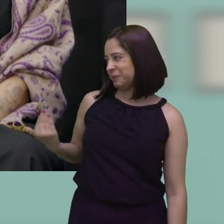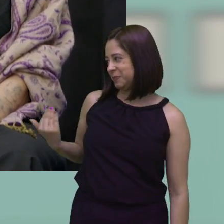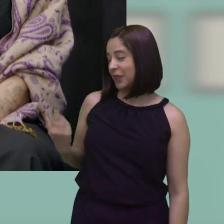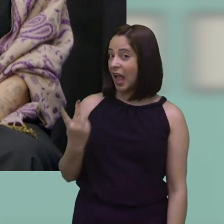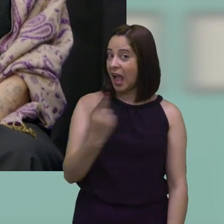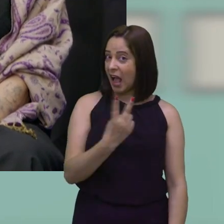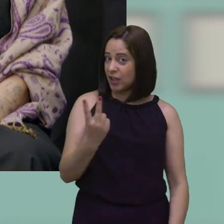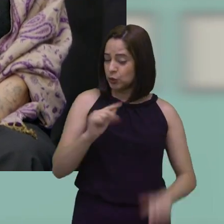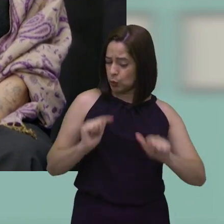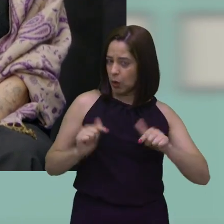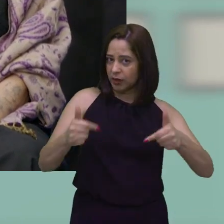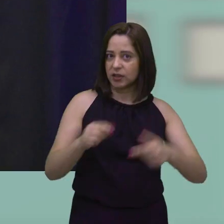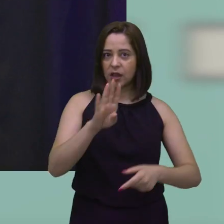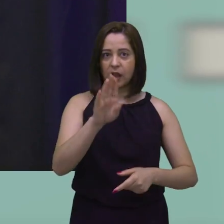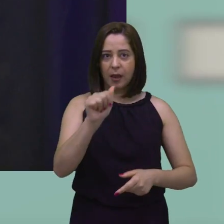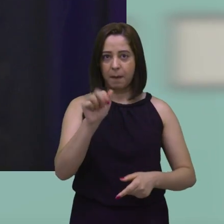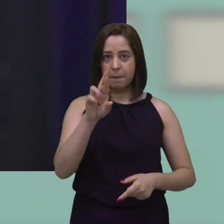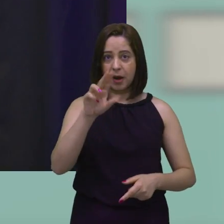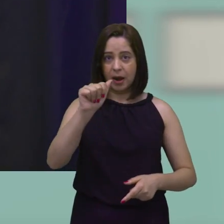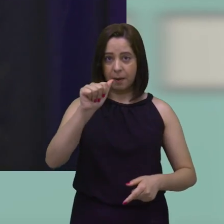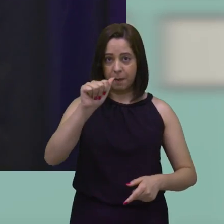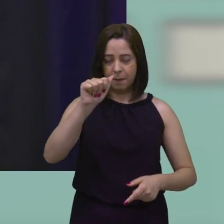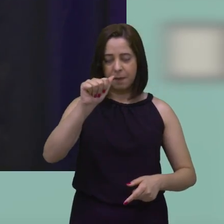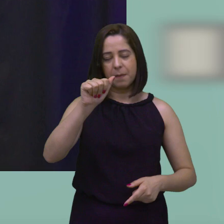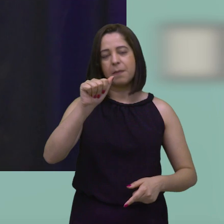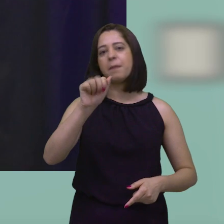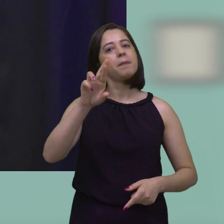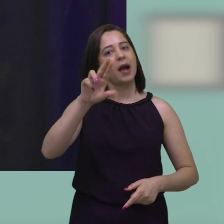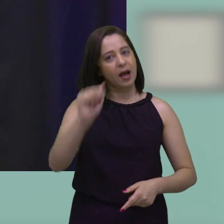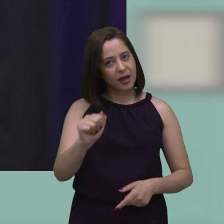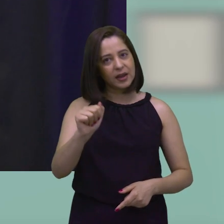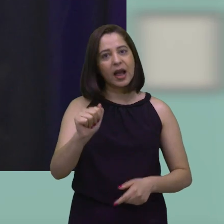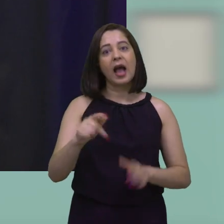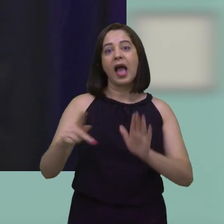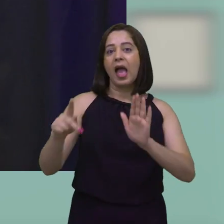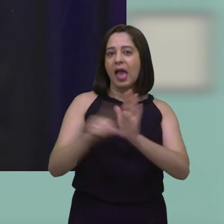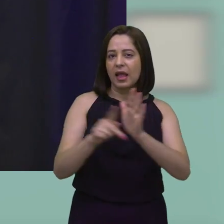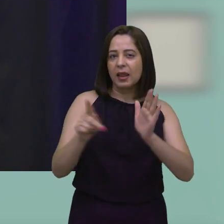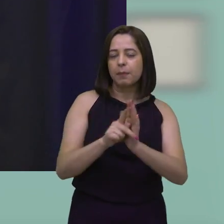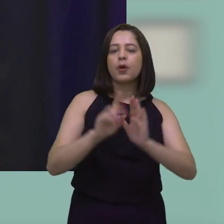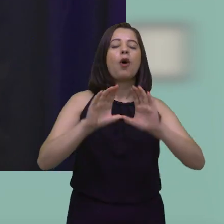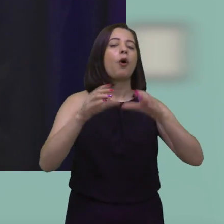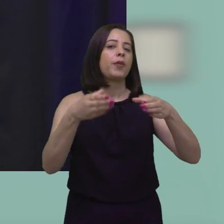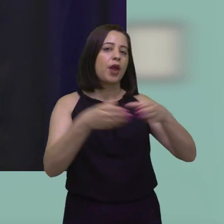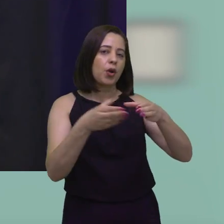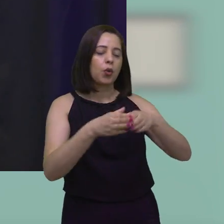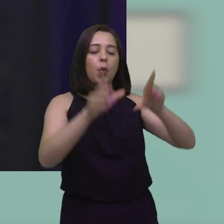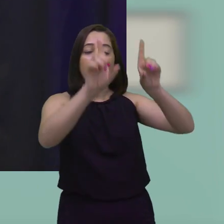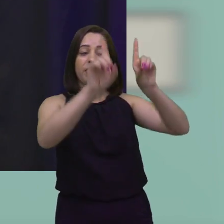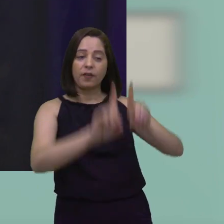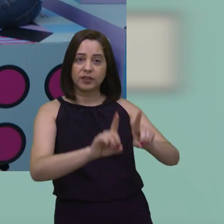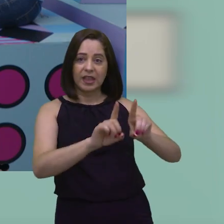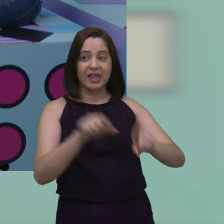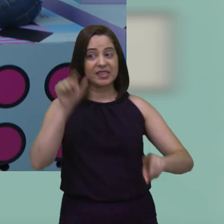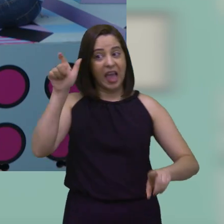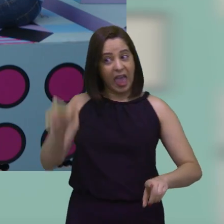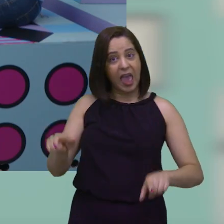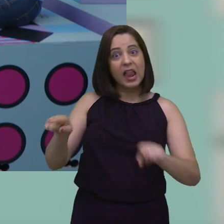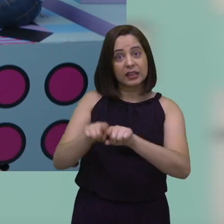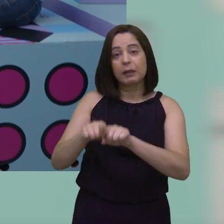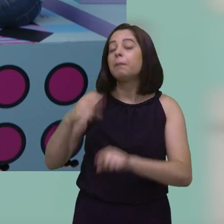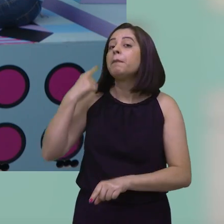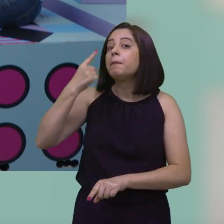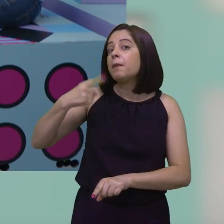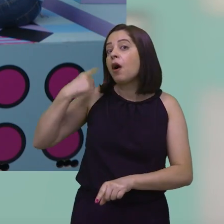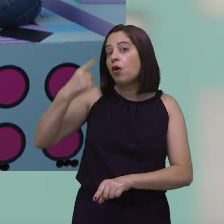muito ativas na causa. A Bárbara Moura Teles, membro efetiva da Comissão Estadual de Pessoas com Deficiência e